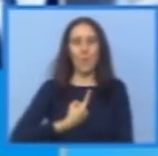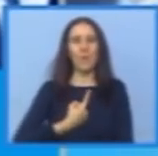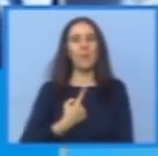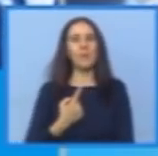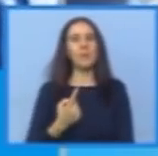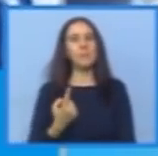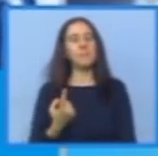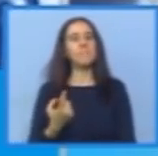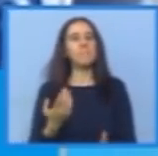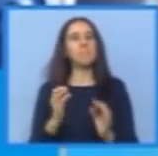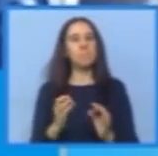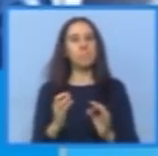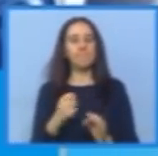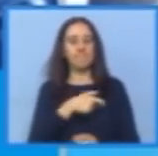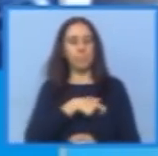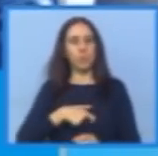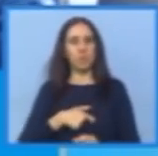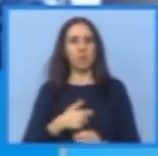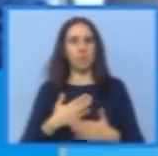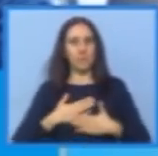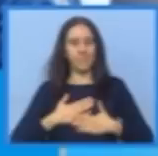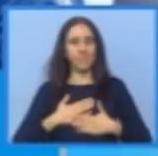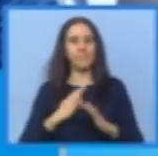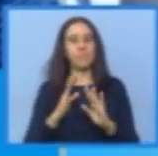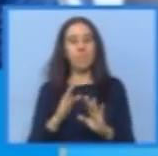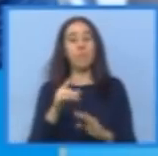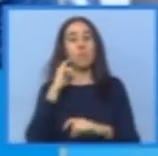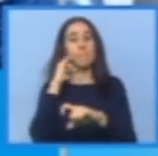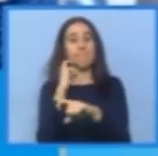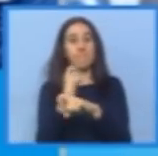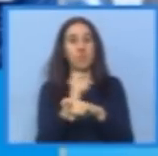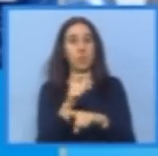estarmos como porteiro. Esta vigilância,